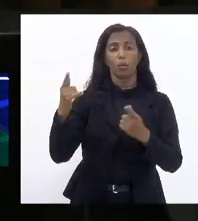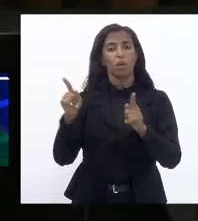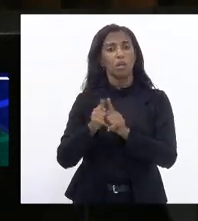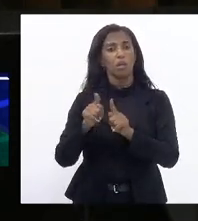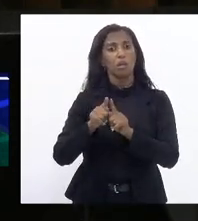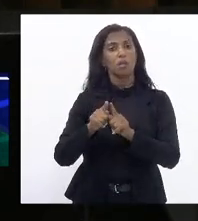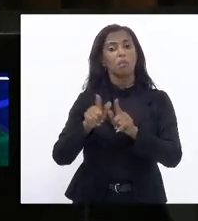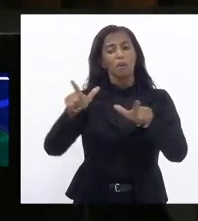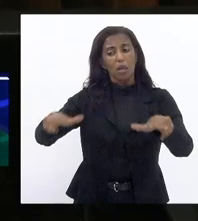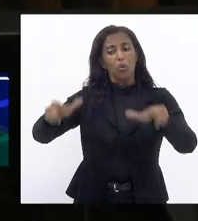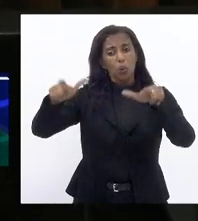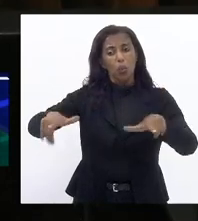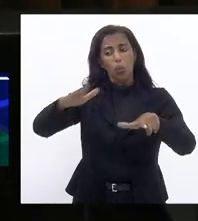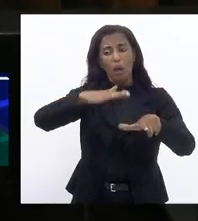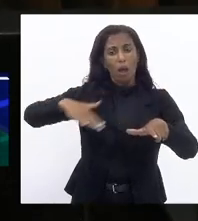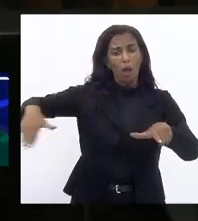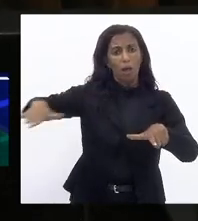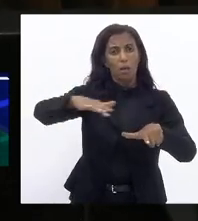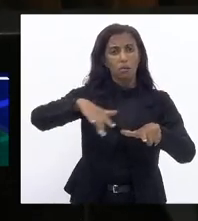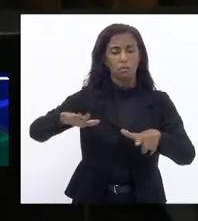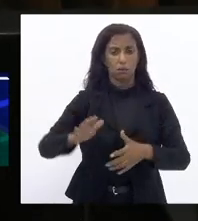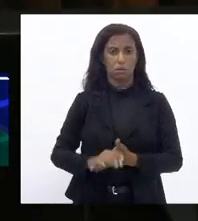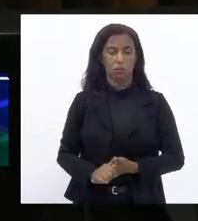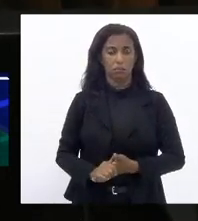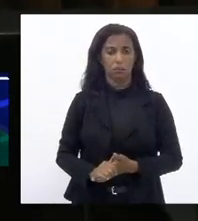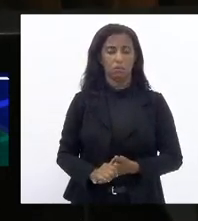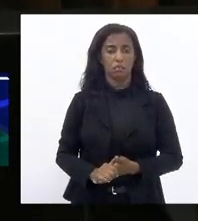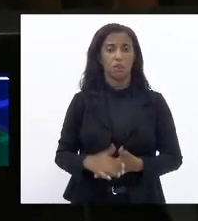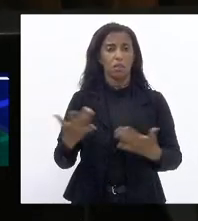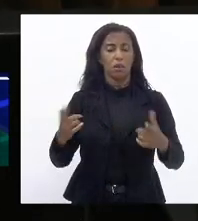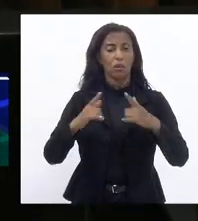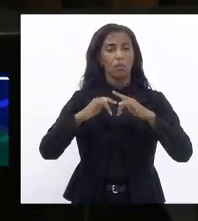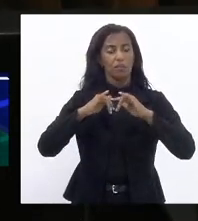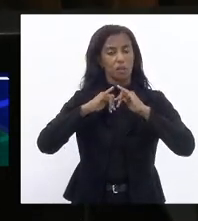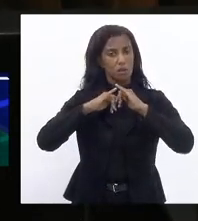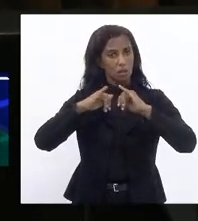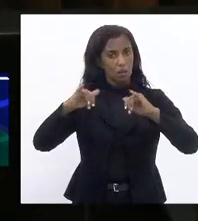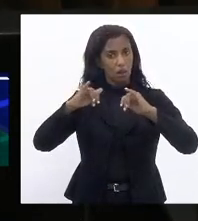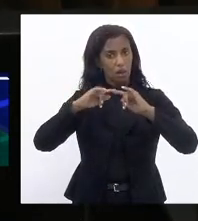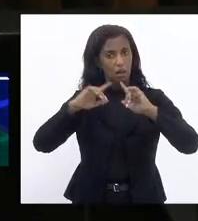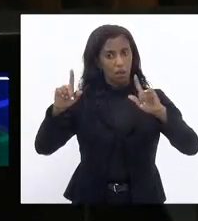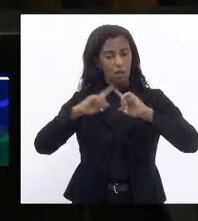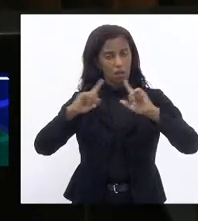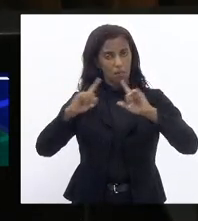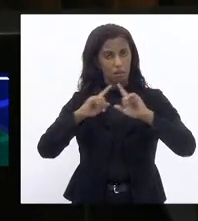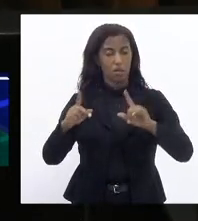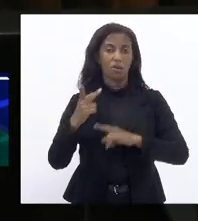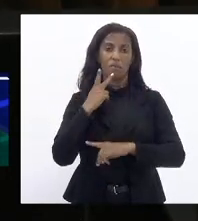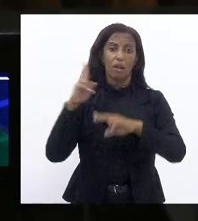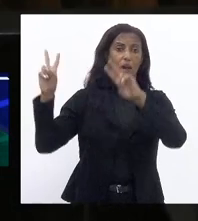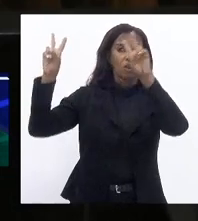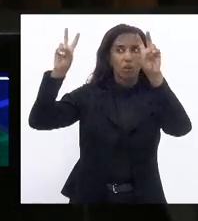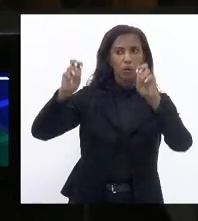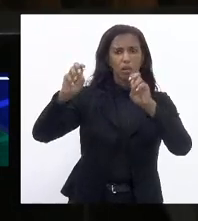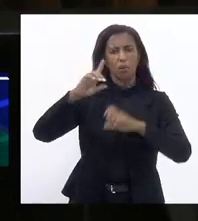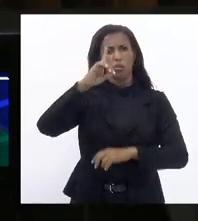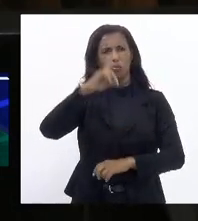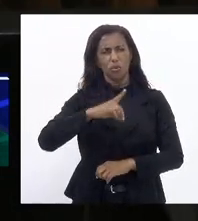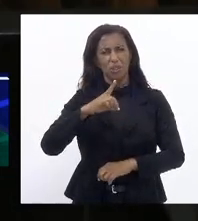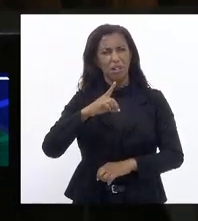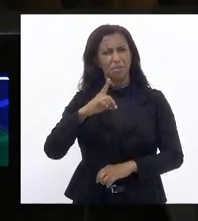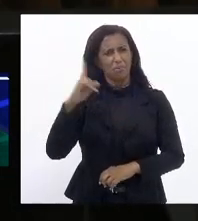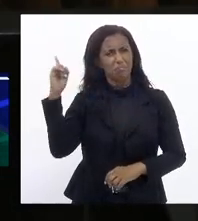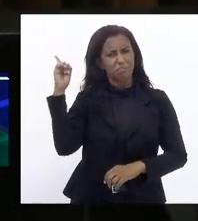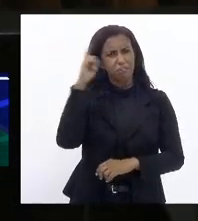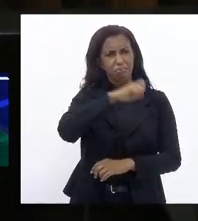na área da ocupação Novo Horizonte. Portanto, queria aqui fazer essa denúncia e, para concluir, dizer que o tema da moradia e do direito à habitação é tão grave